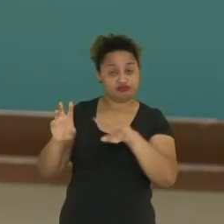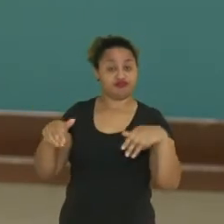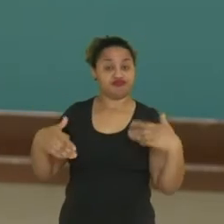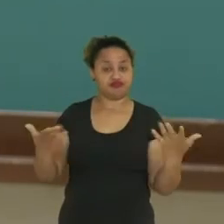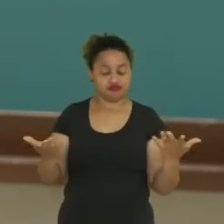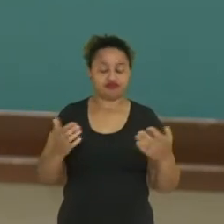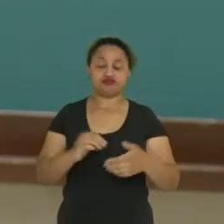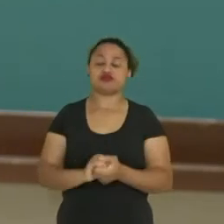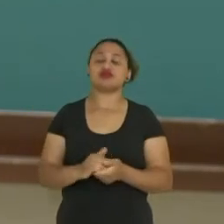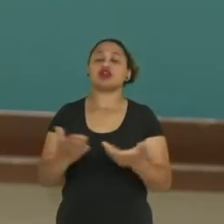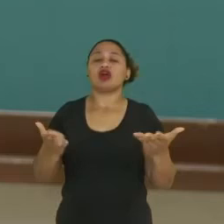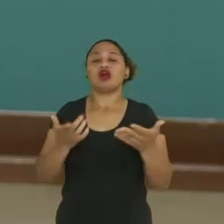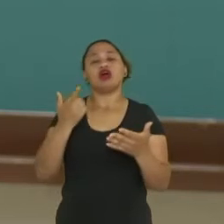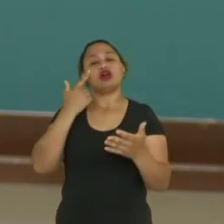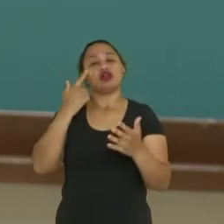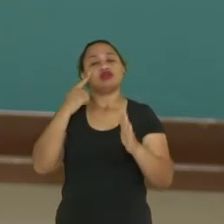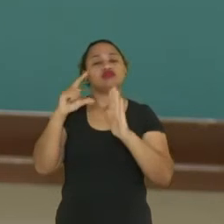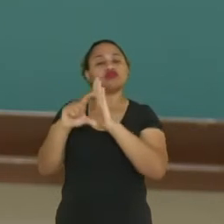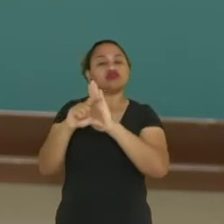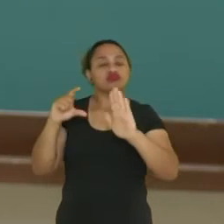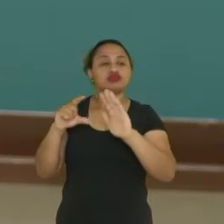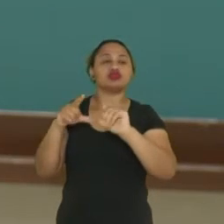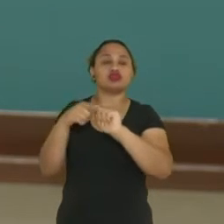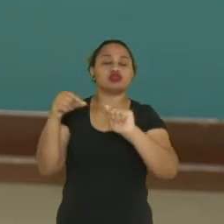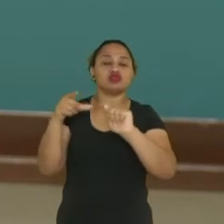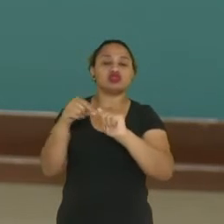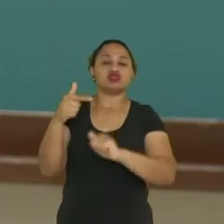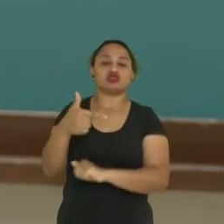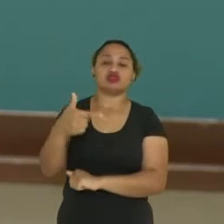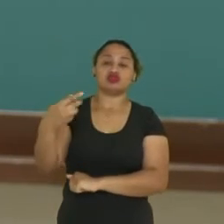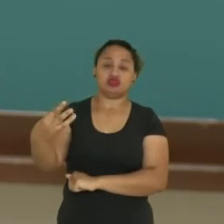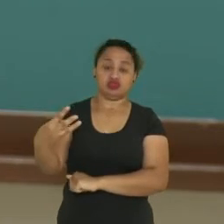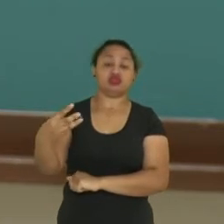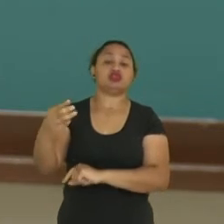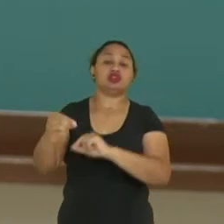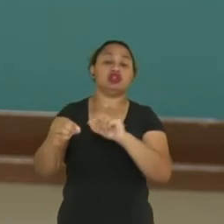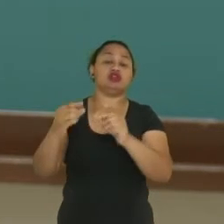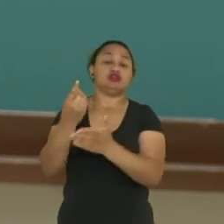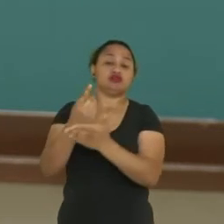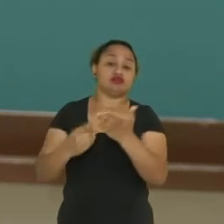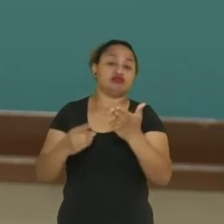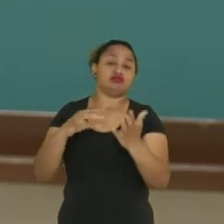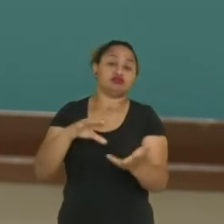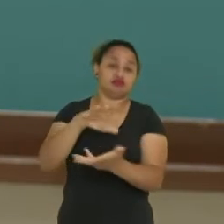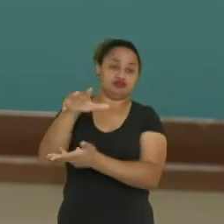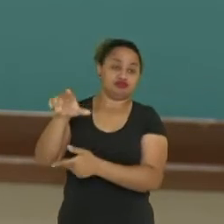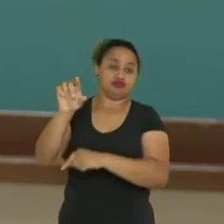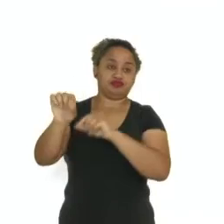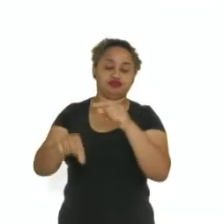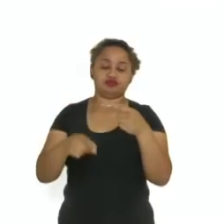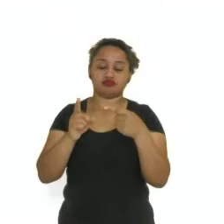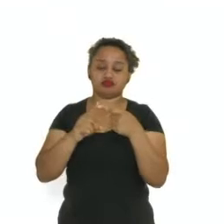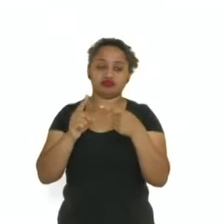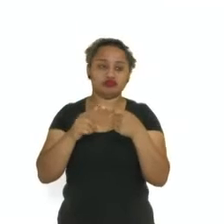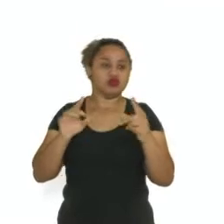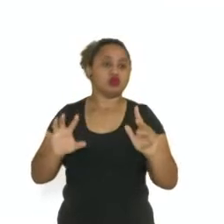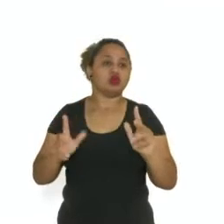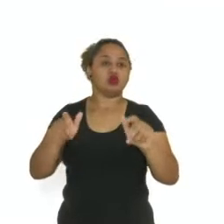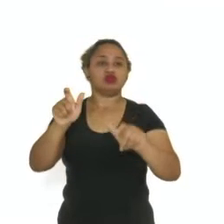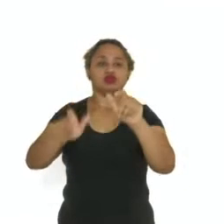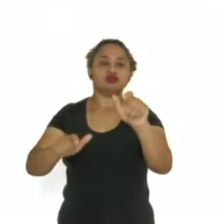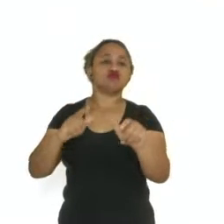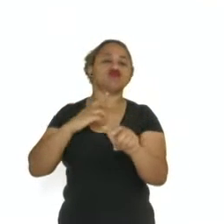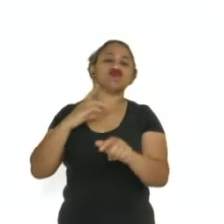Agora vejamos um fragmento do artigo 23 da Declaração Universal. Inciso 1. Todo ser humano